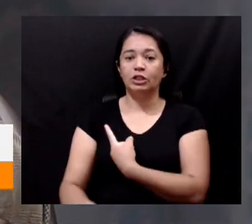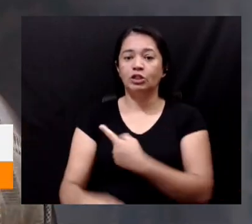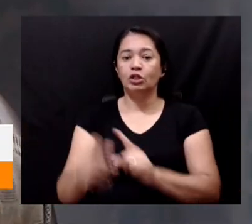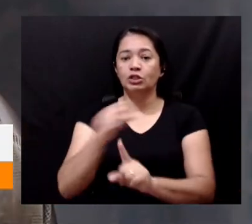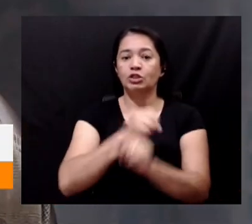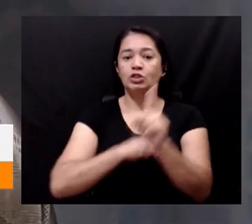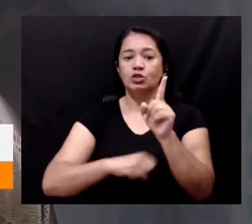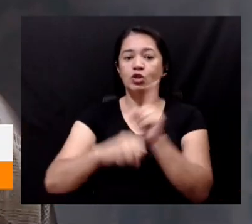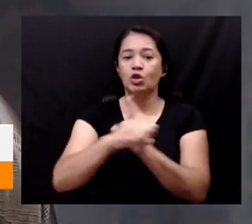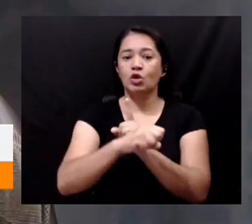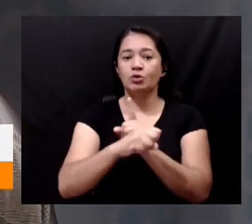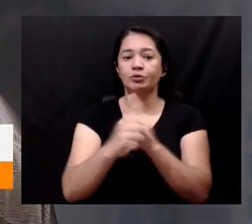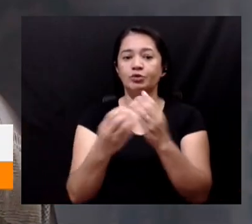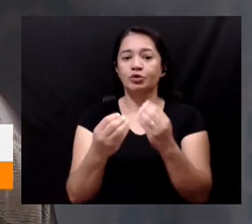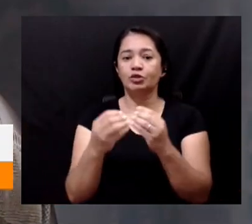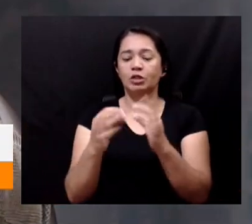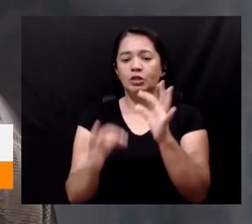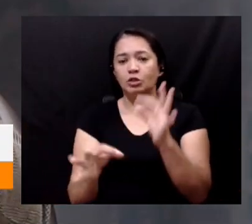né, jurídico,